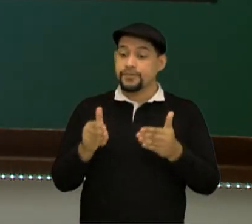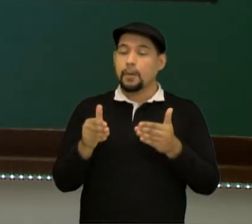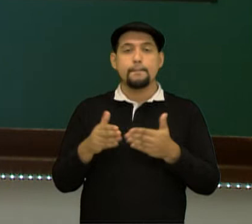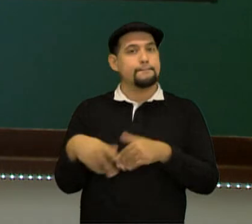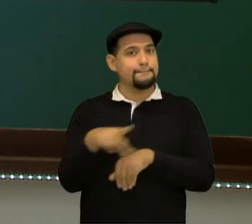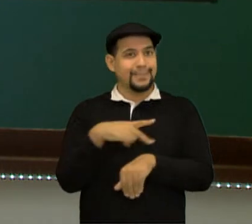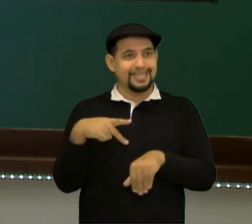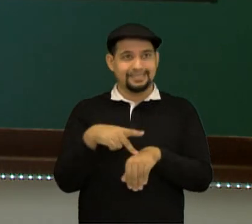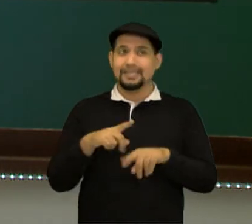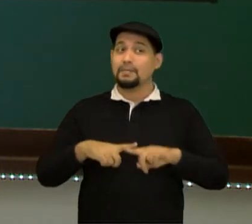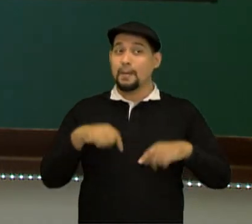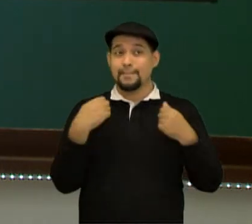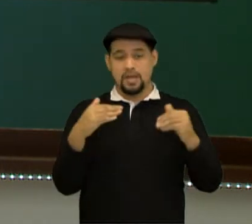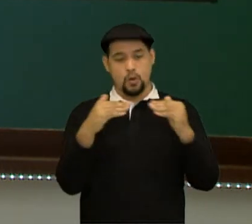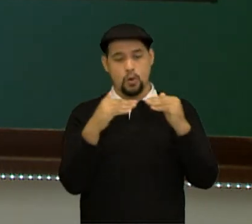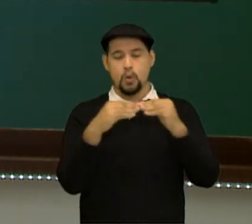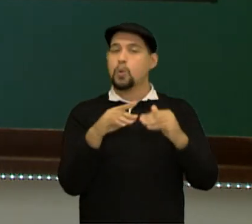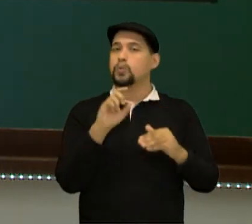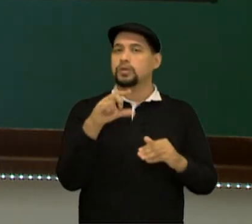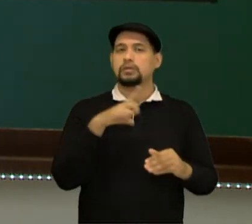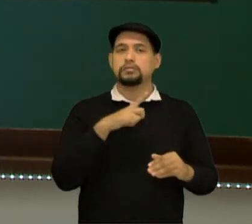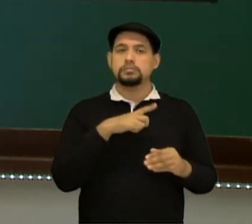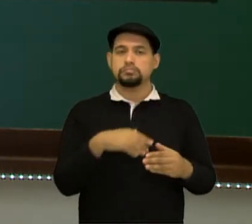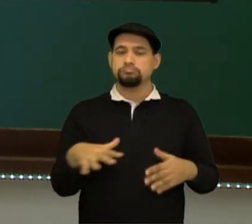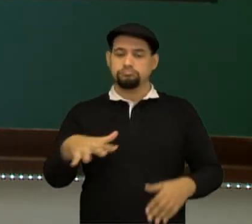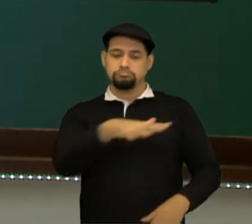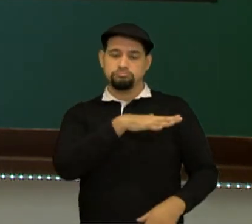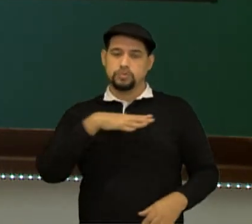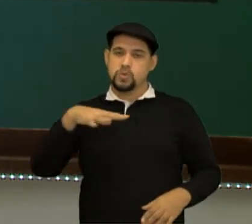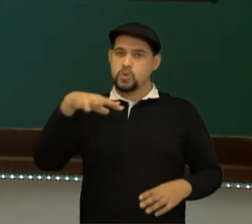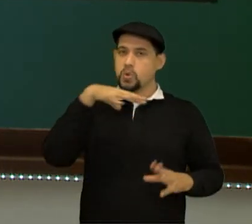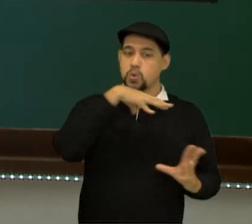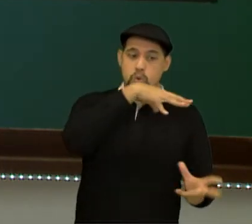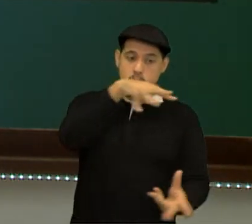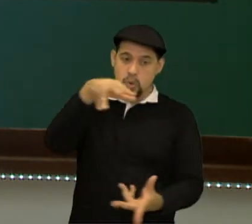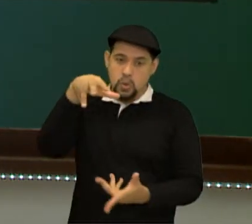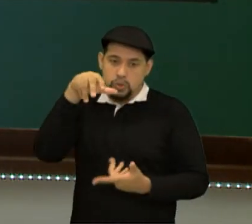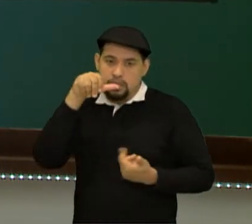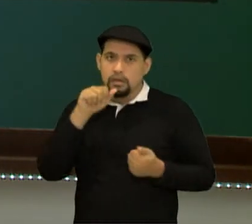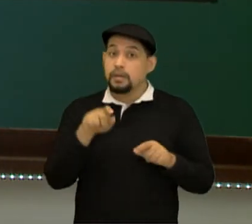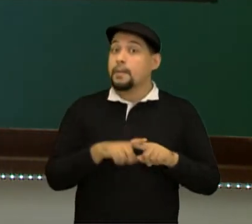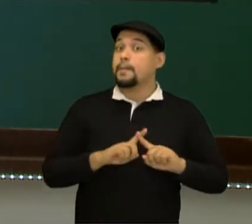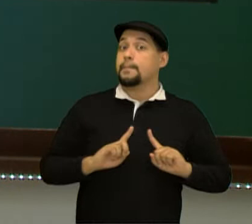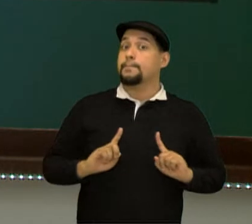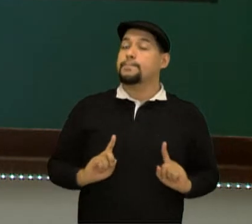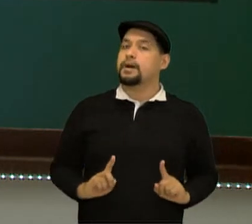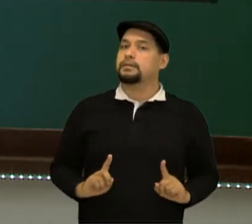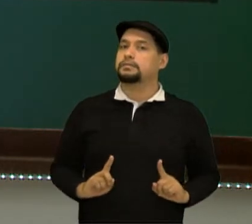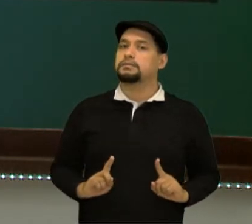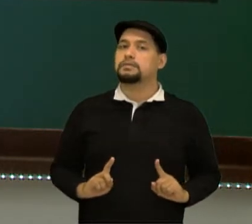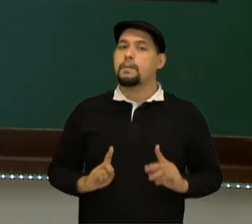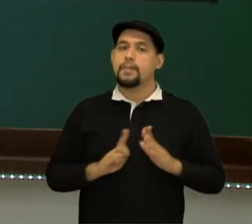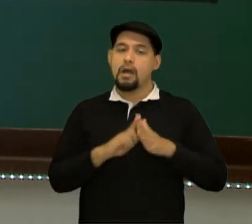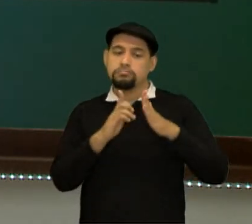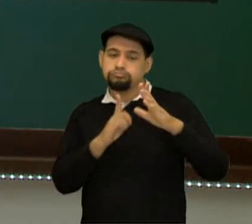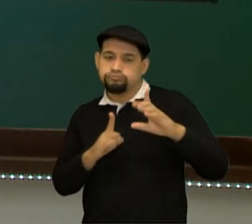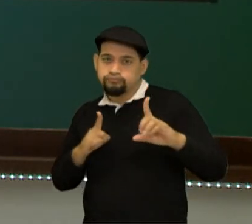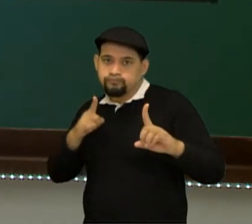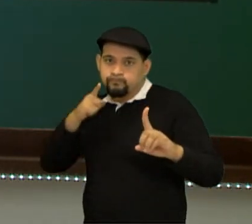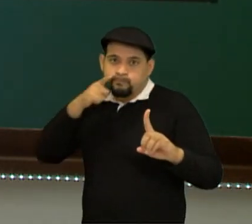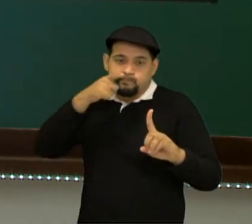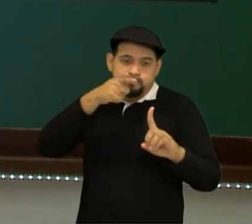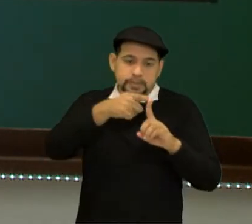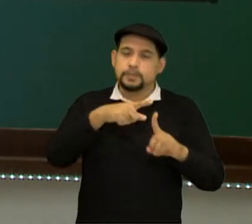isso deve se encaixar dentro de um cenário global e isso para logicamente alcançar um